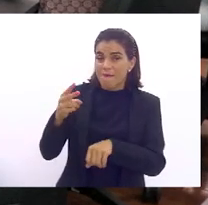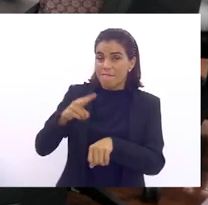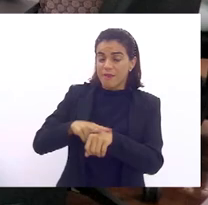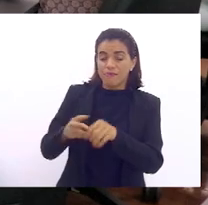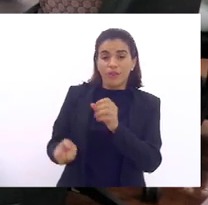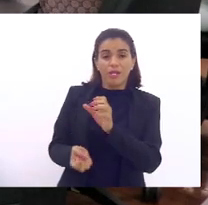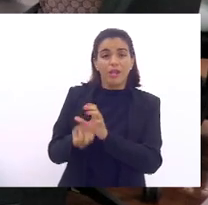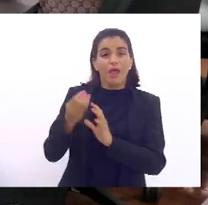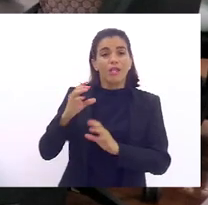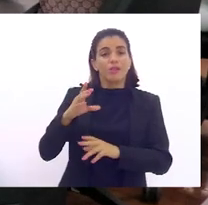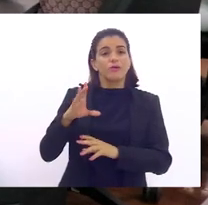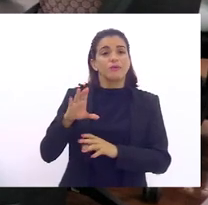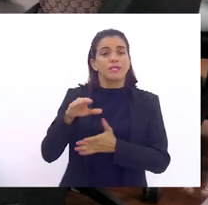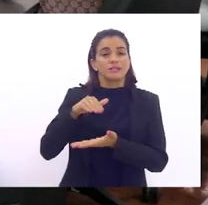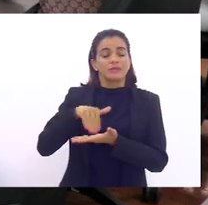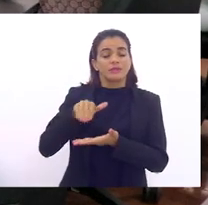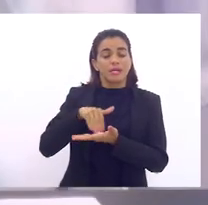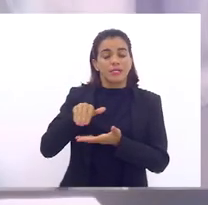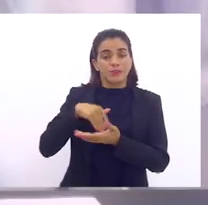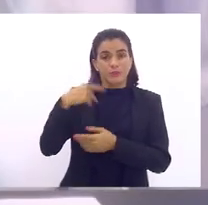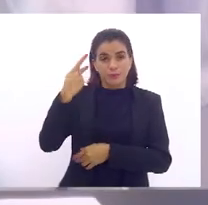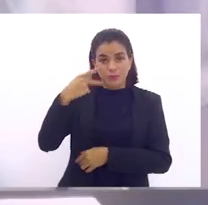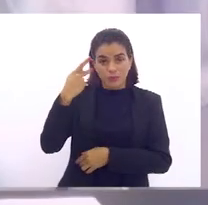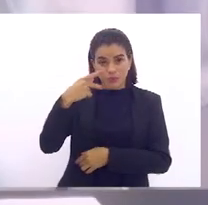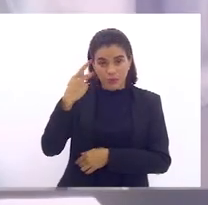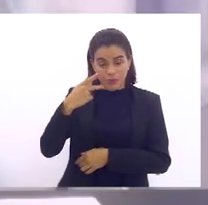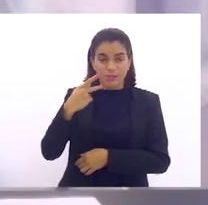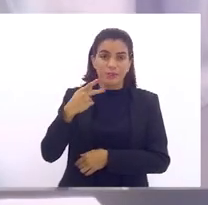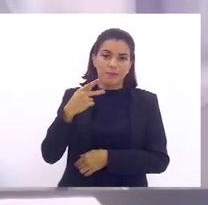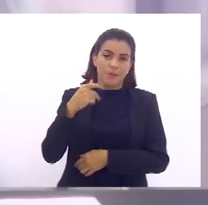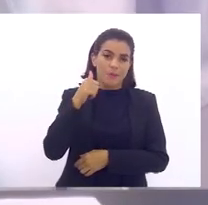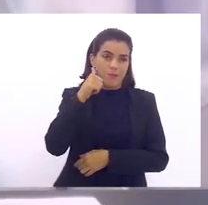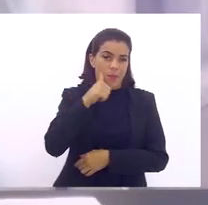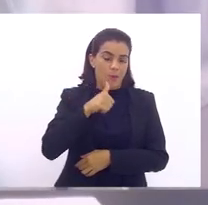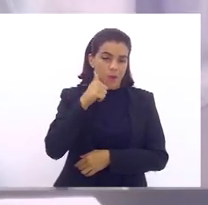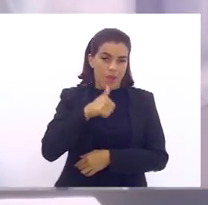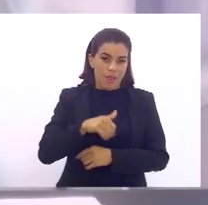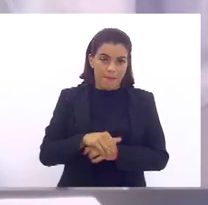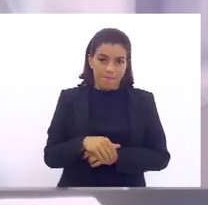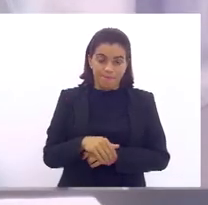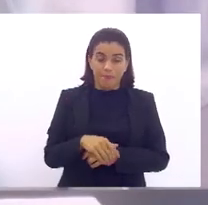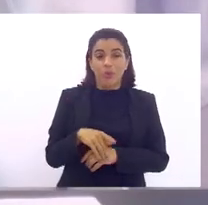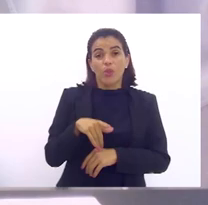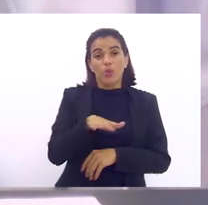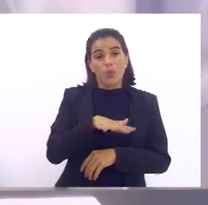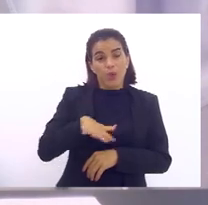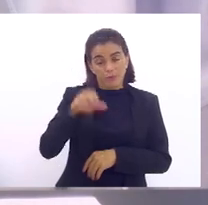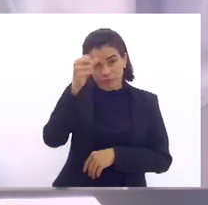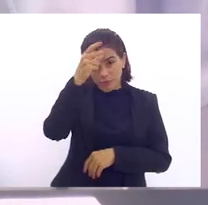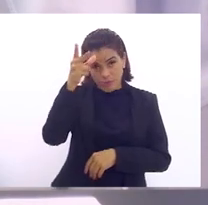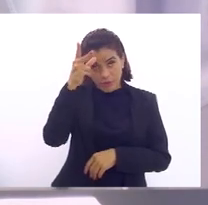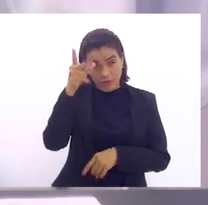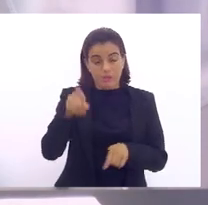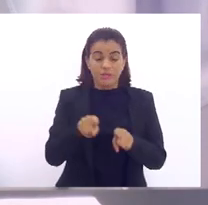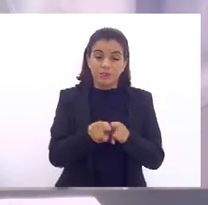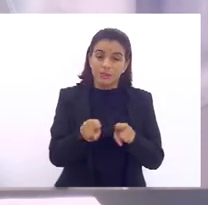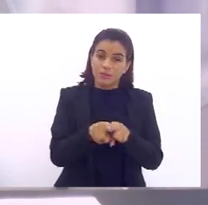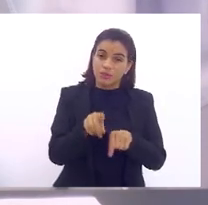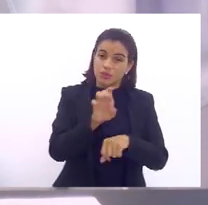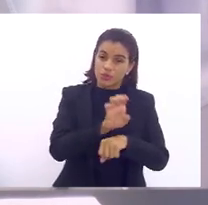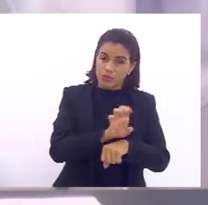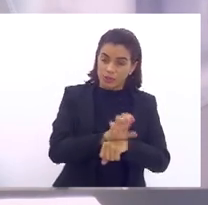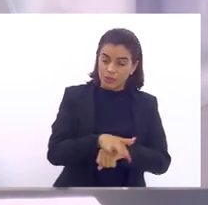políticas para as mulheres tanto no âmbito do município quanto no âmbito do Estado do Rio de Janeiro isso também diz muito sobre as